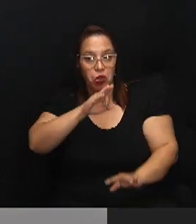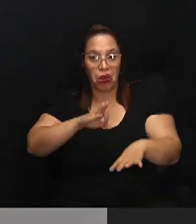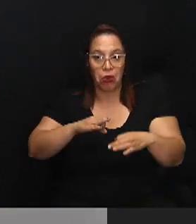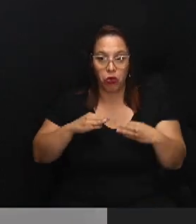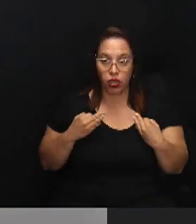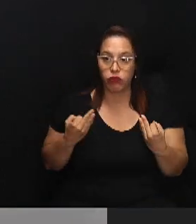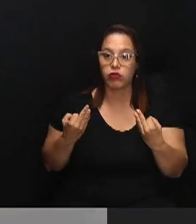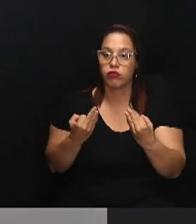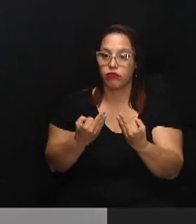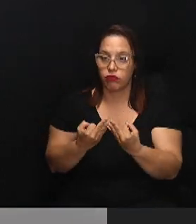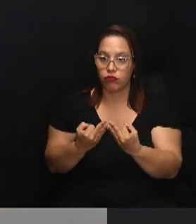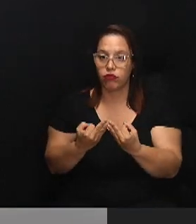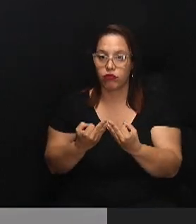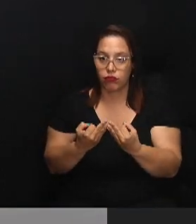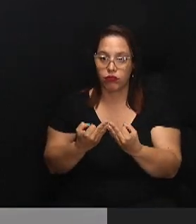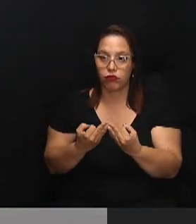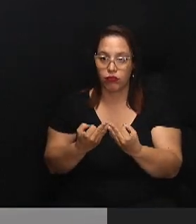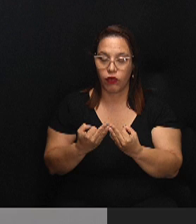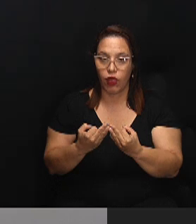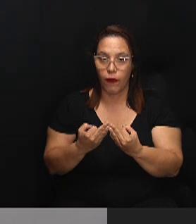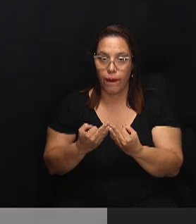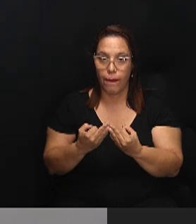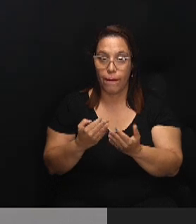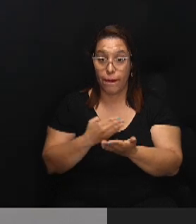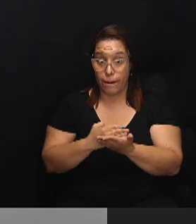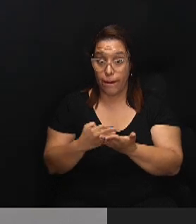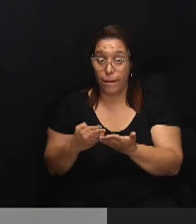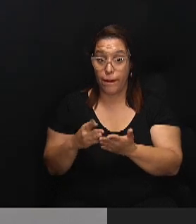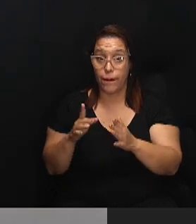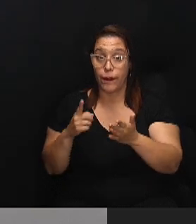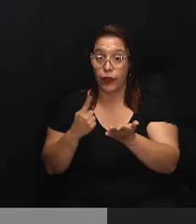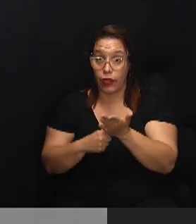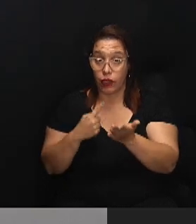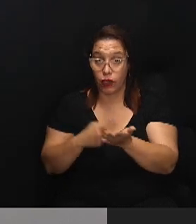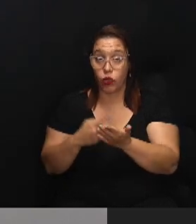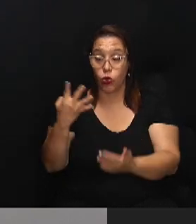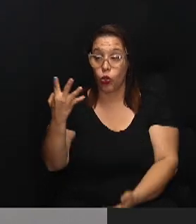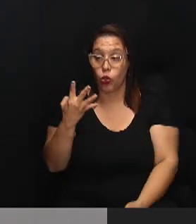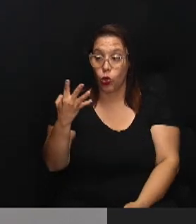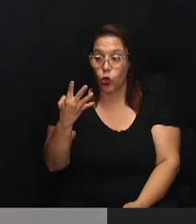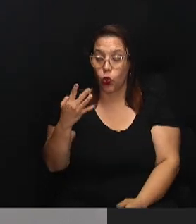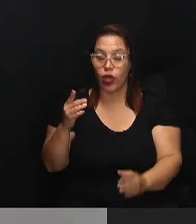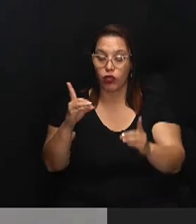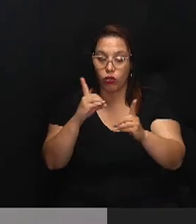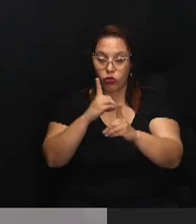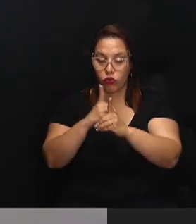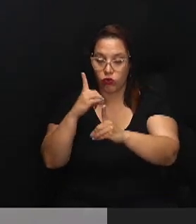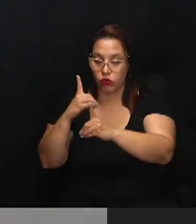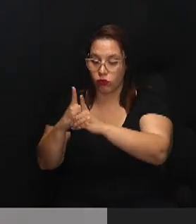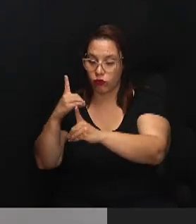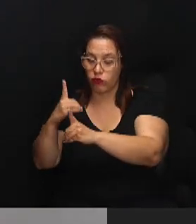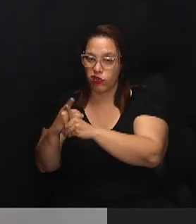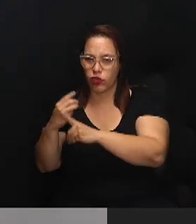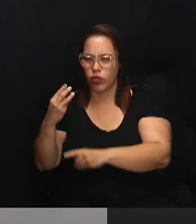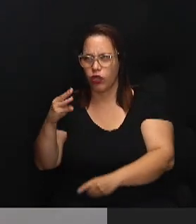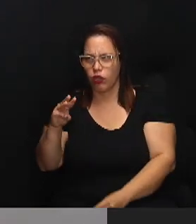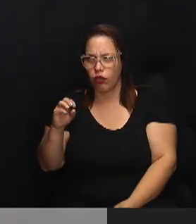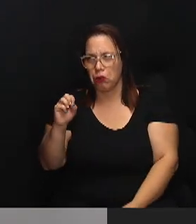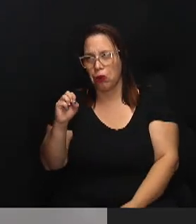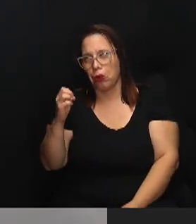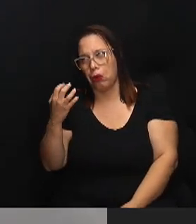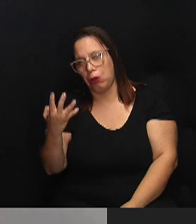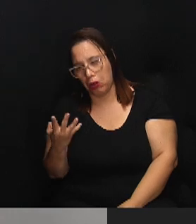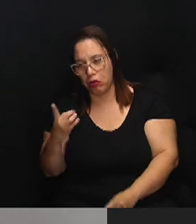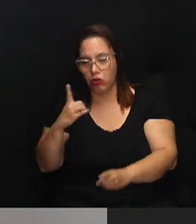família, e aí a princípio, a gente marca 4 encontros, de 3 a 4 encontros, antes